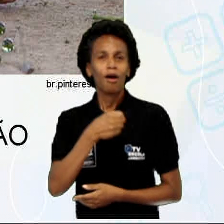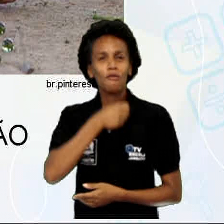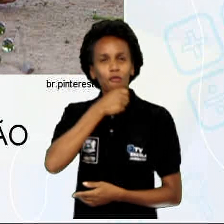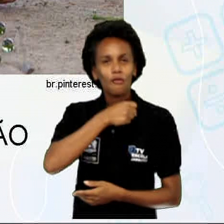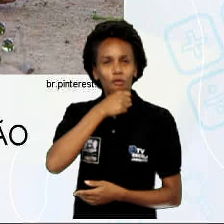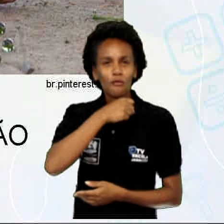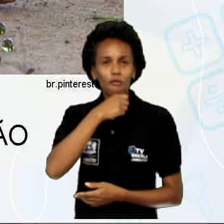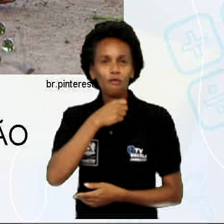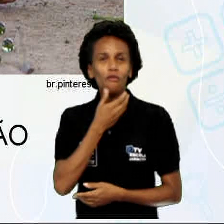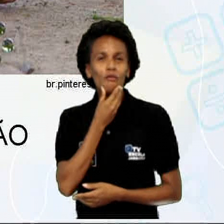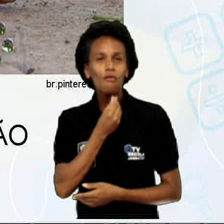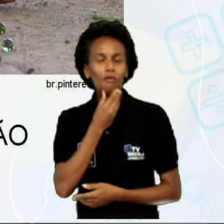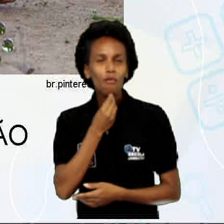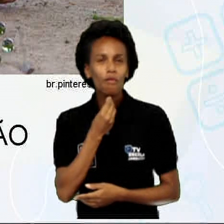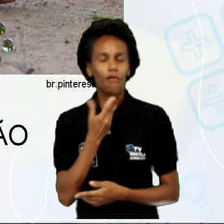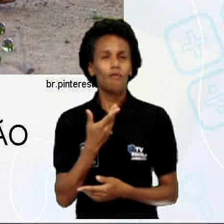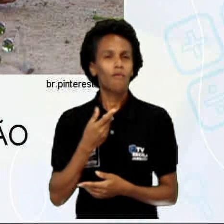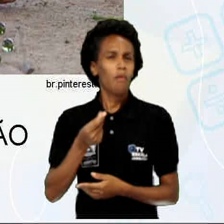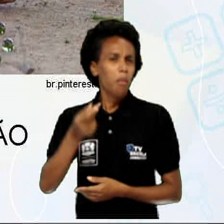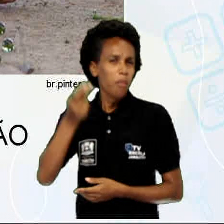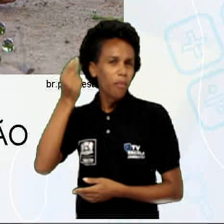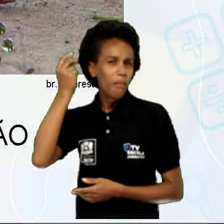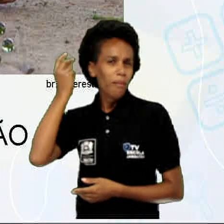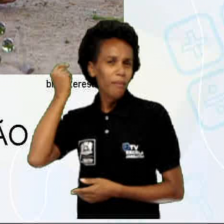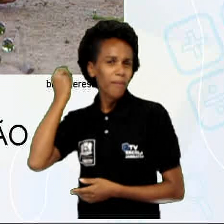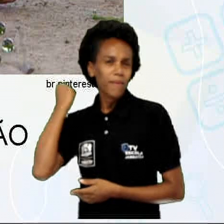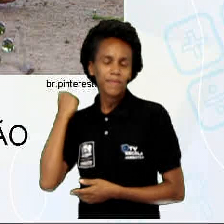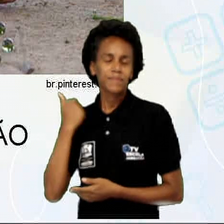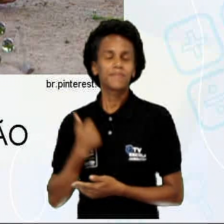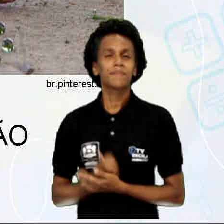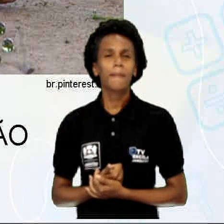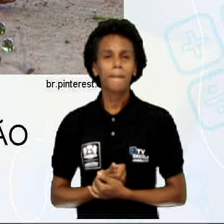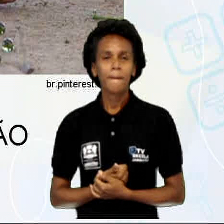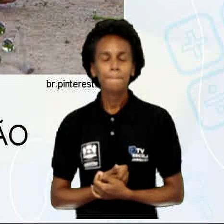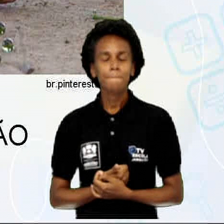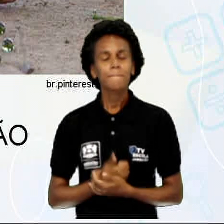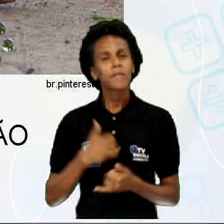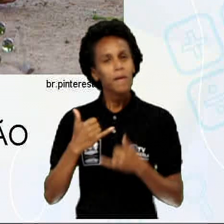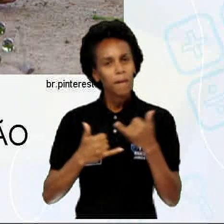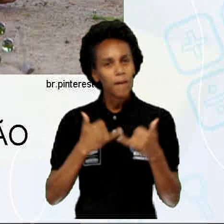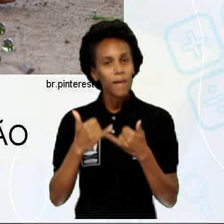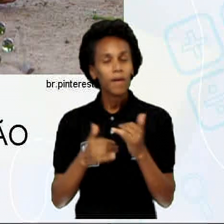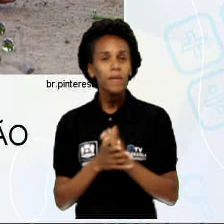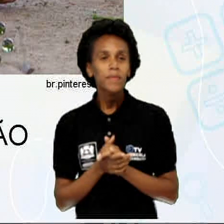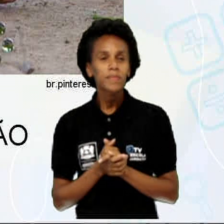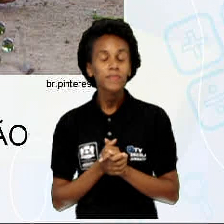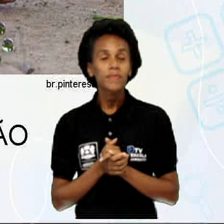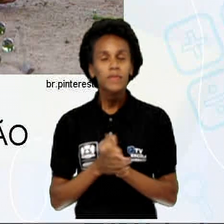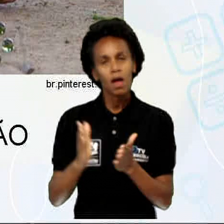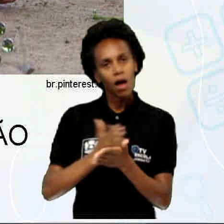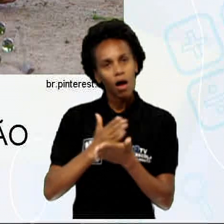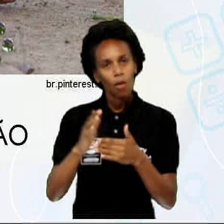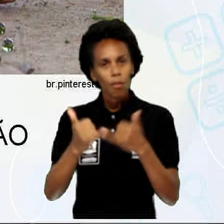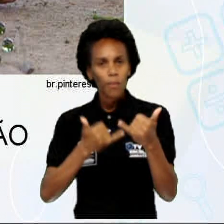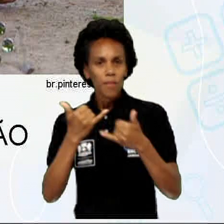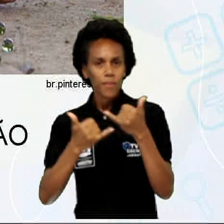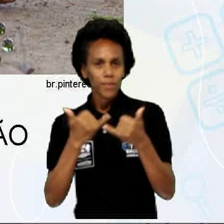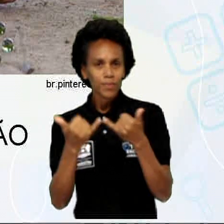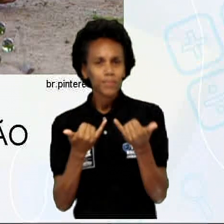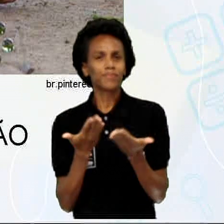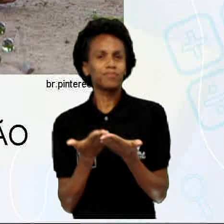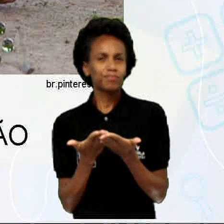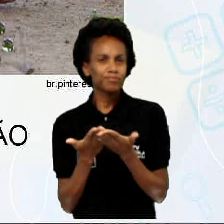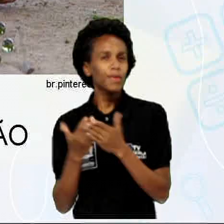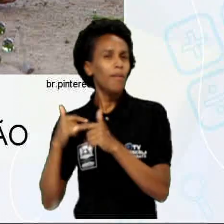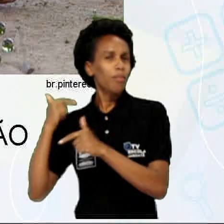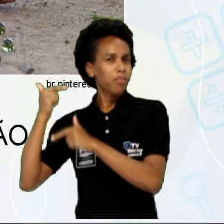no passado, e vem passando de geração em geração, tá certo? Algumas brincadeiras fazem parte até da nossa